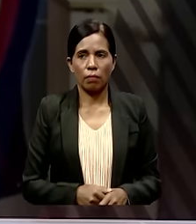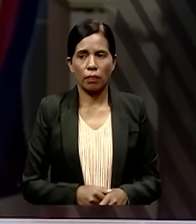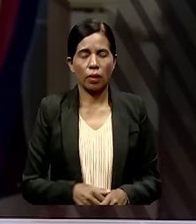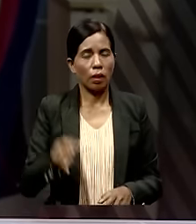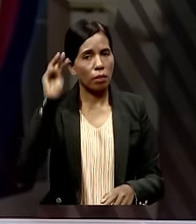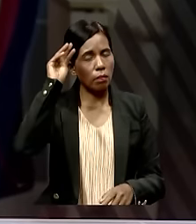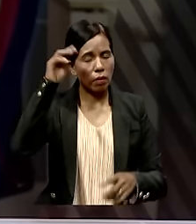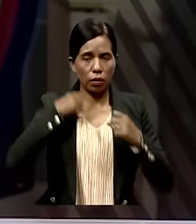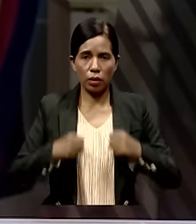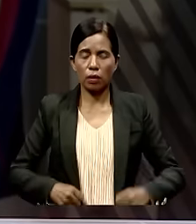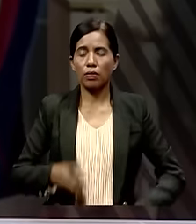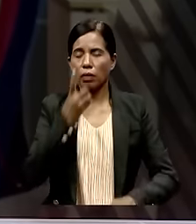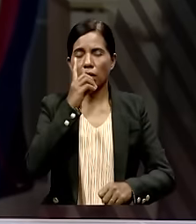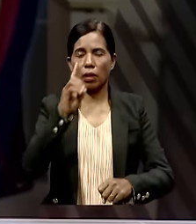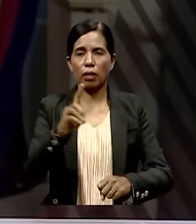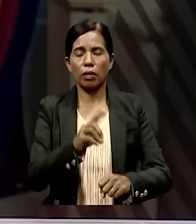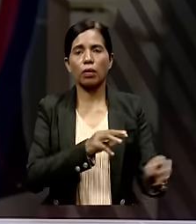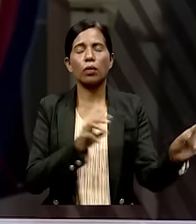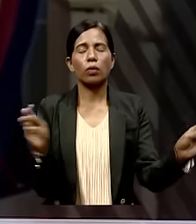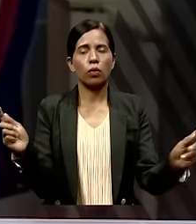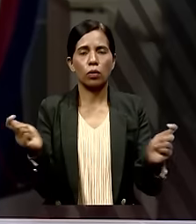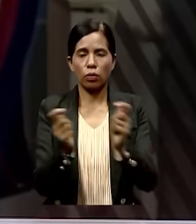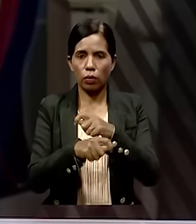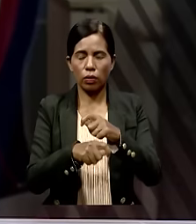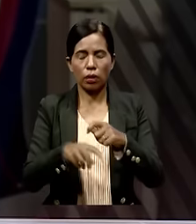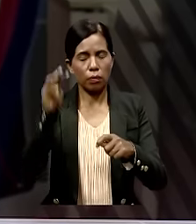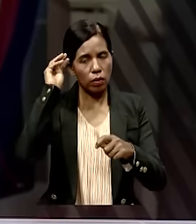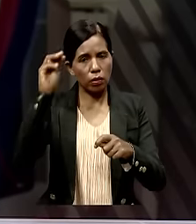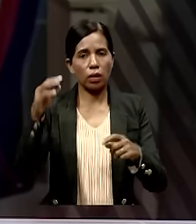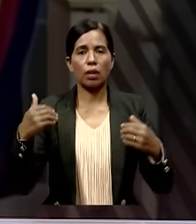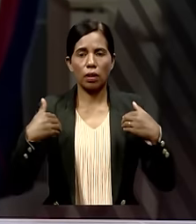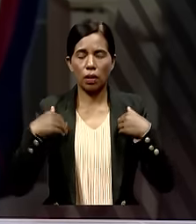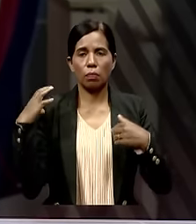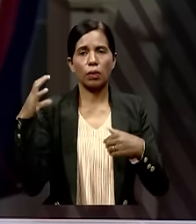Ministra Saúde declara remodelação na competência primeiro-ministro Nian.